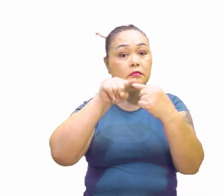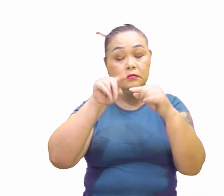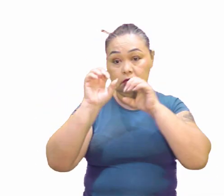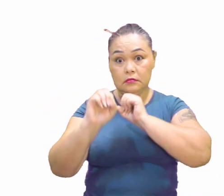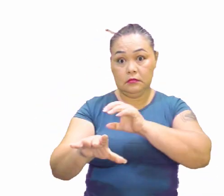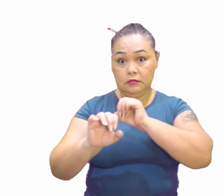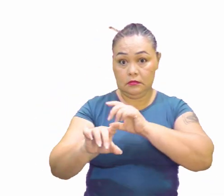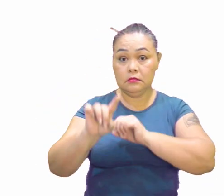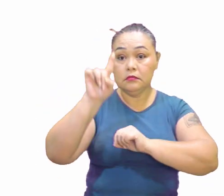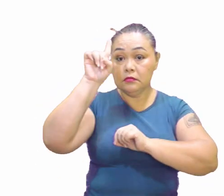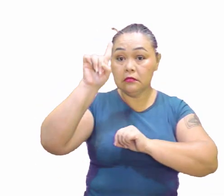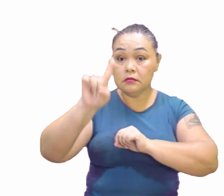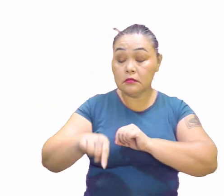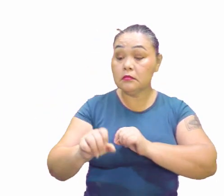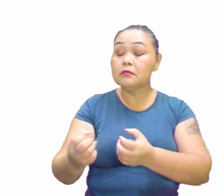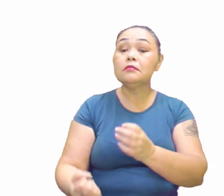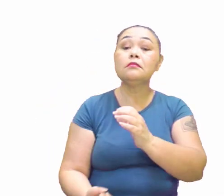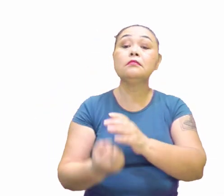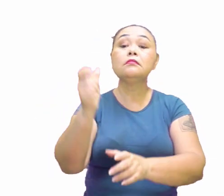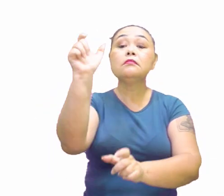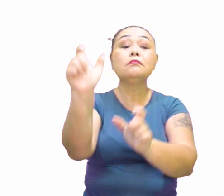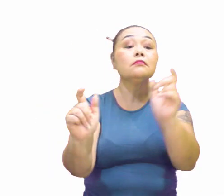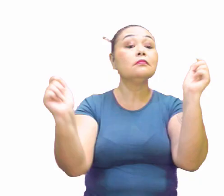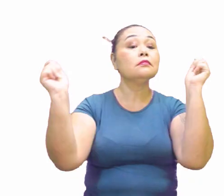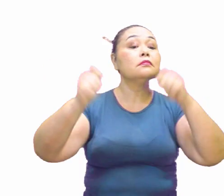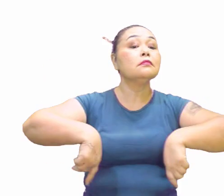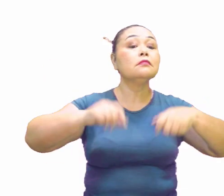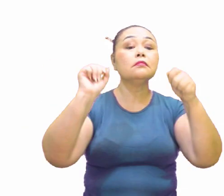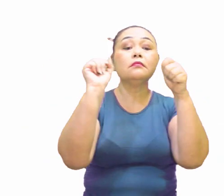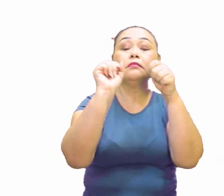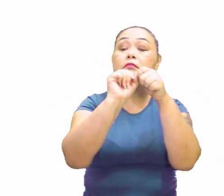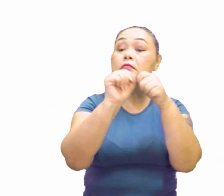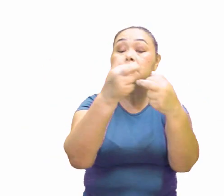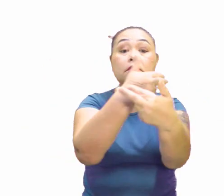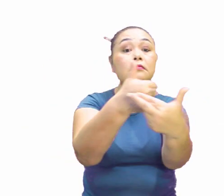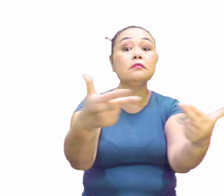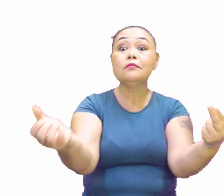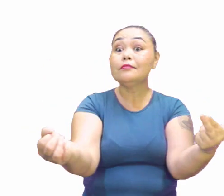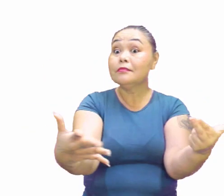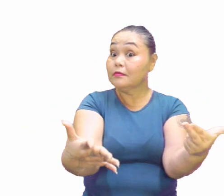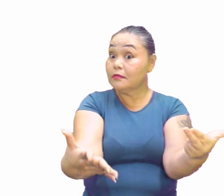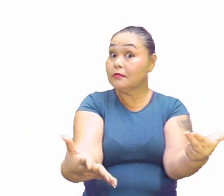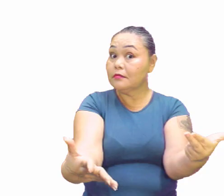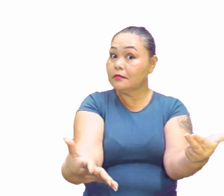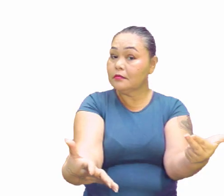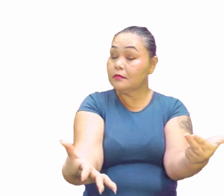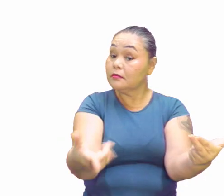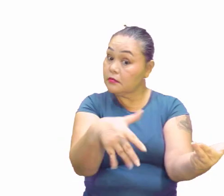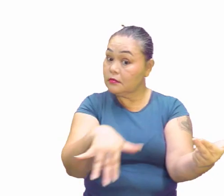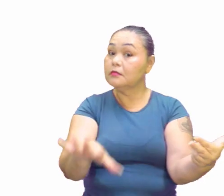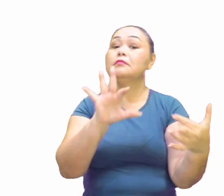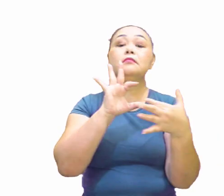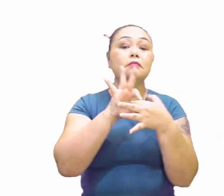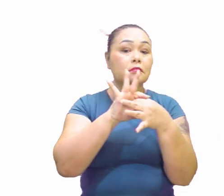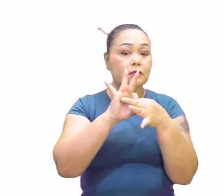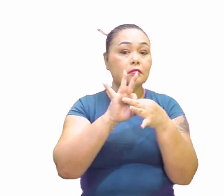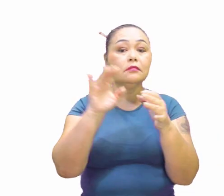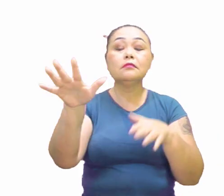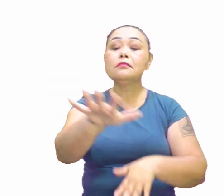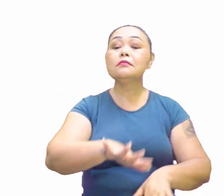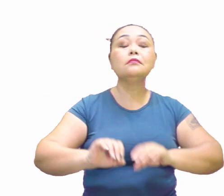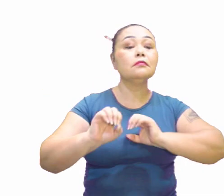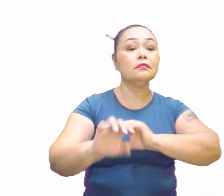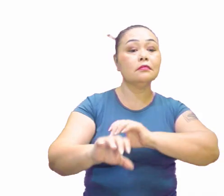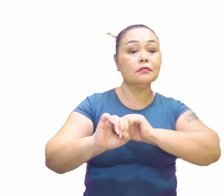principal objetivo da educação é criar pessoas capazes de fazer coisas novas. Nesse contexto,